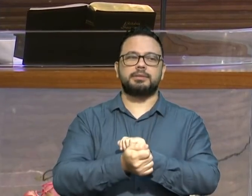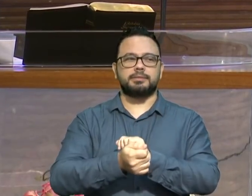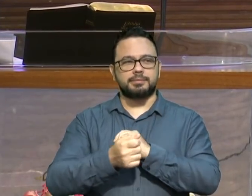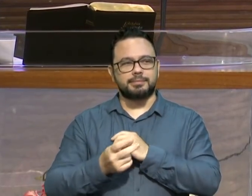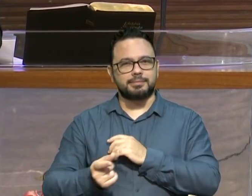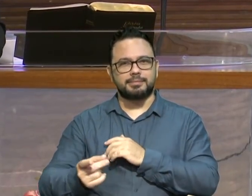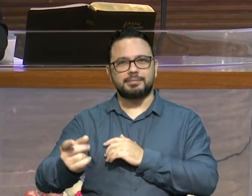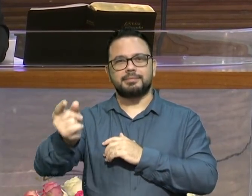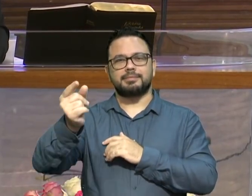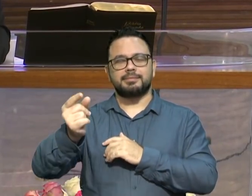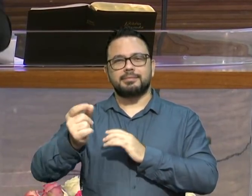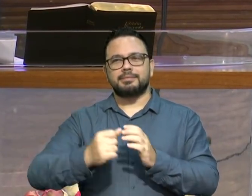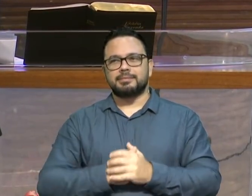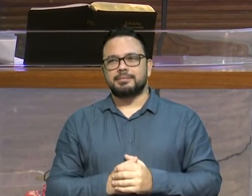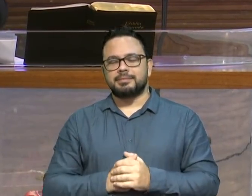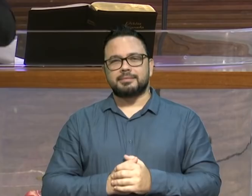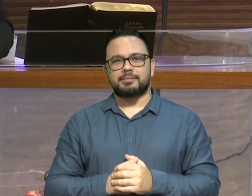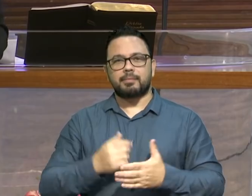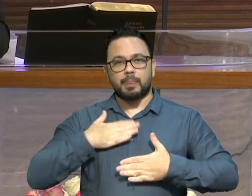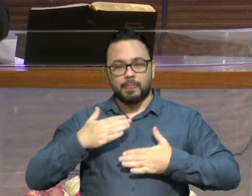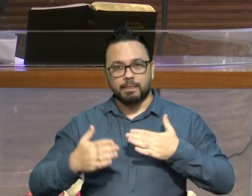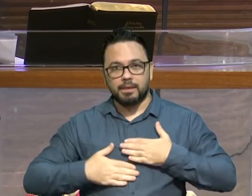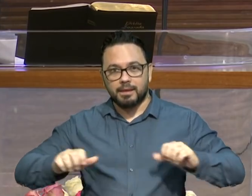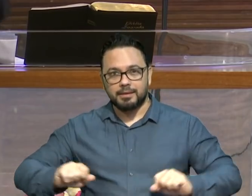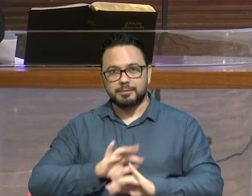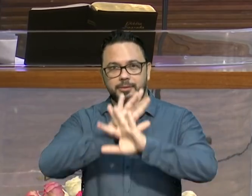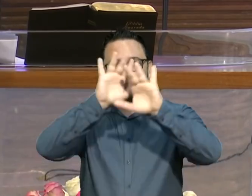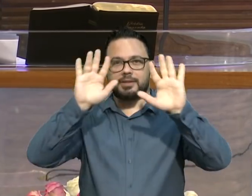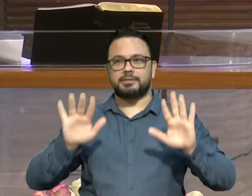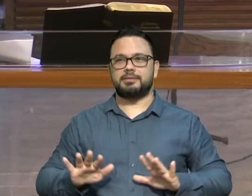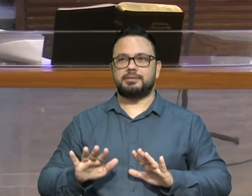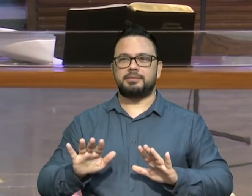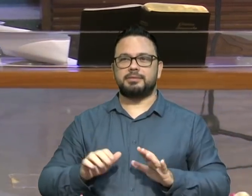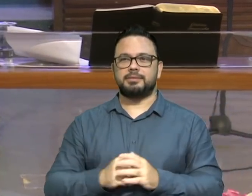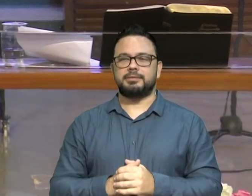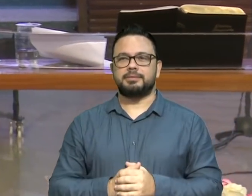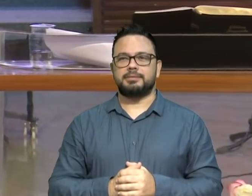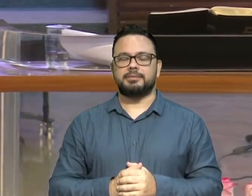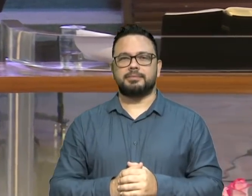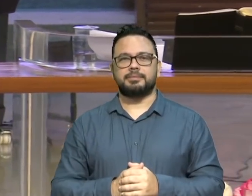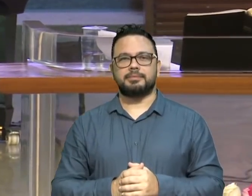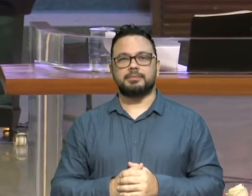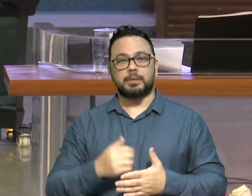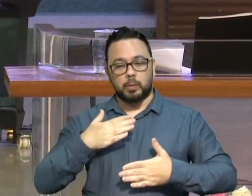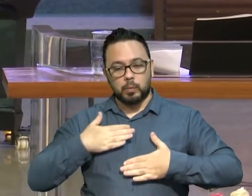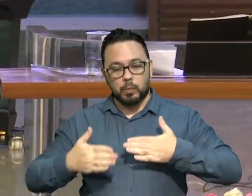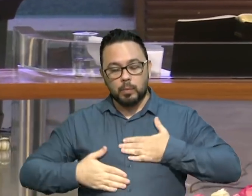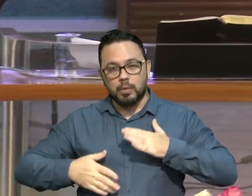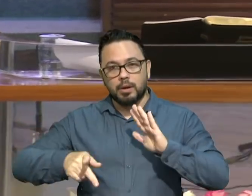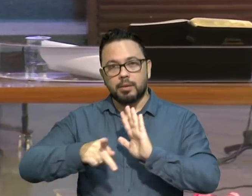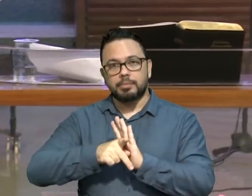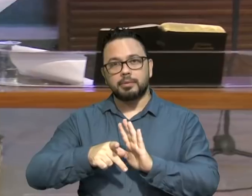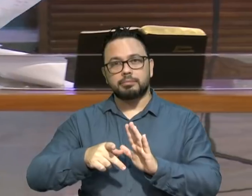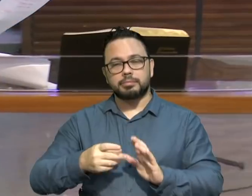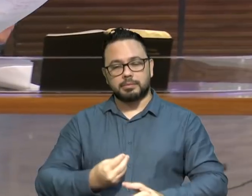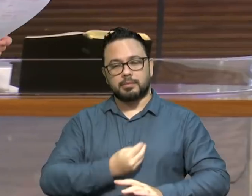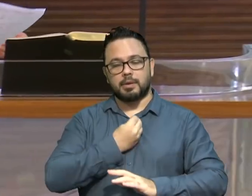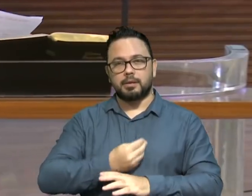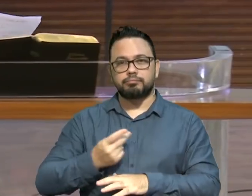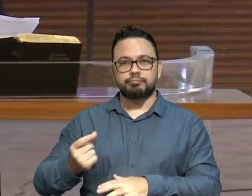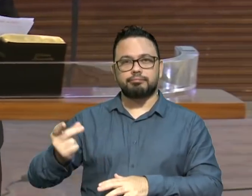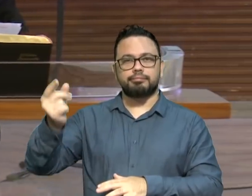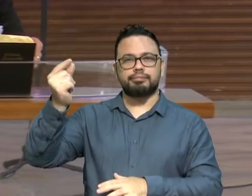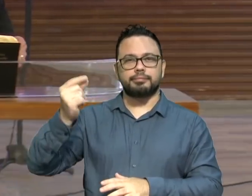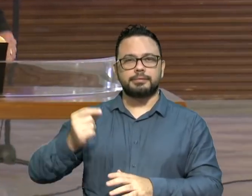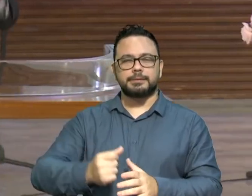com a imortalidade corpo glorificado para Glória o corpo glorificado para Glória corpo